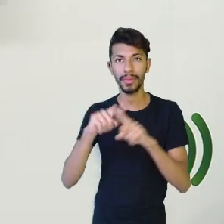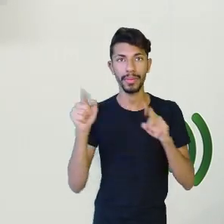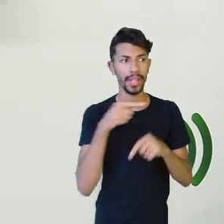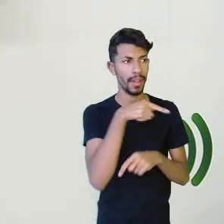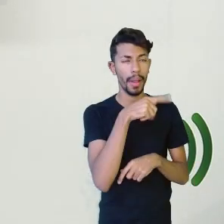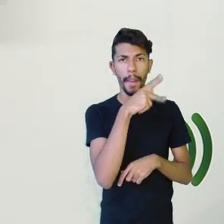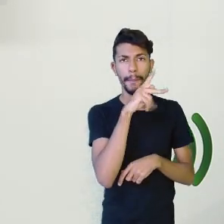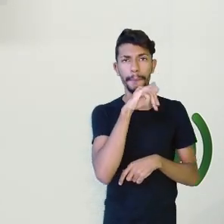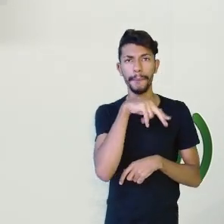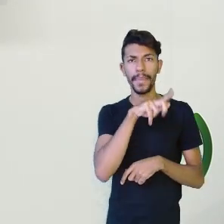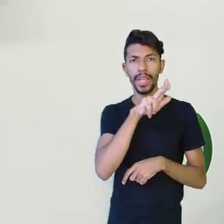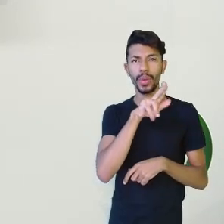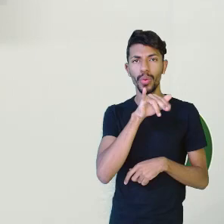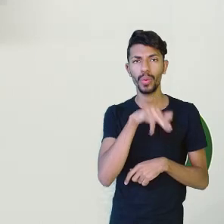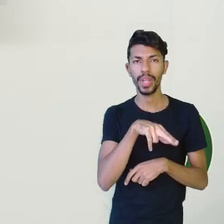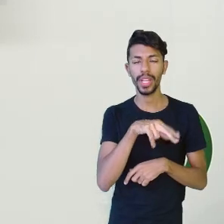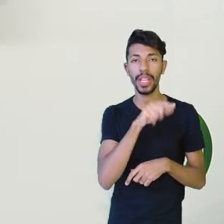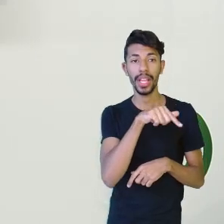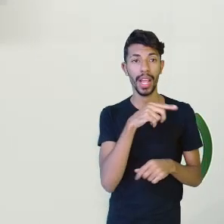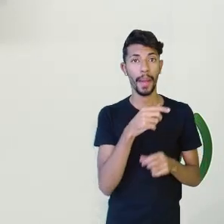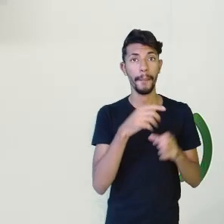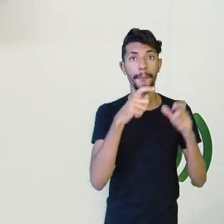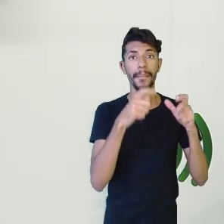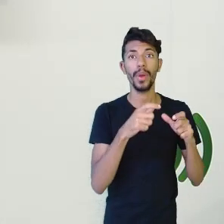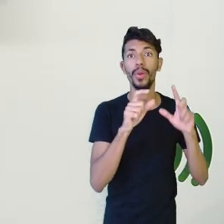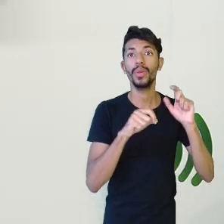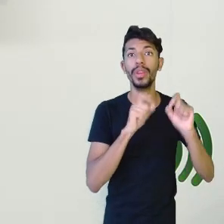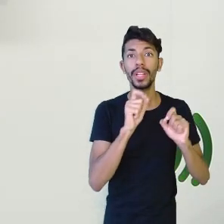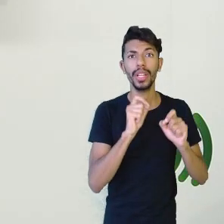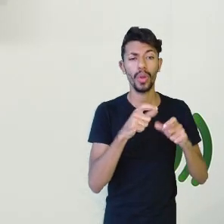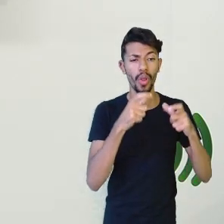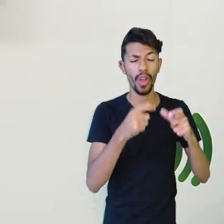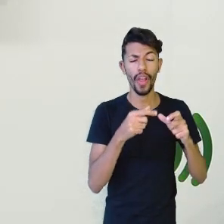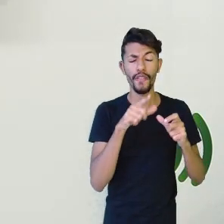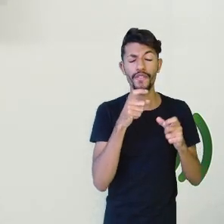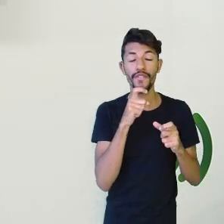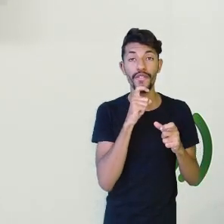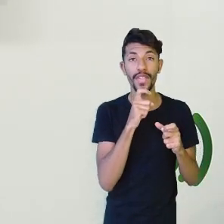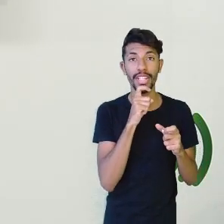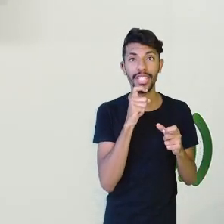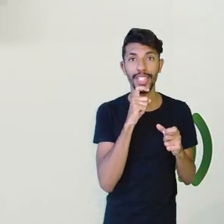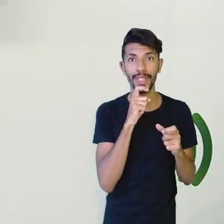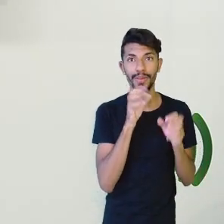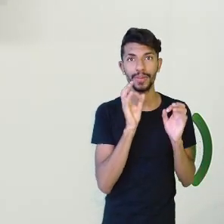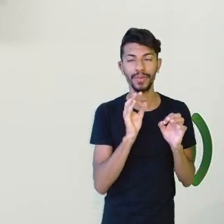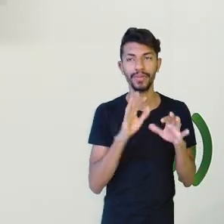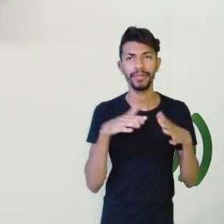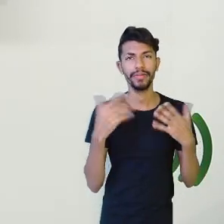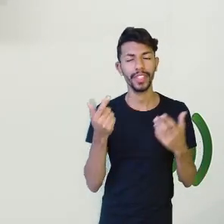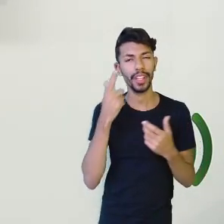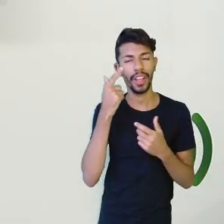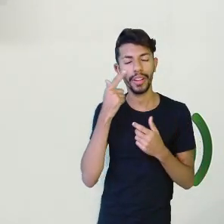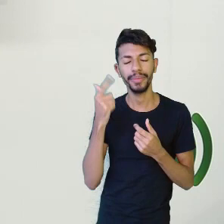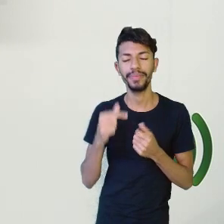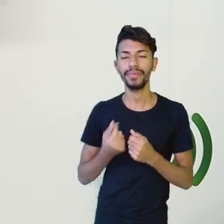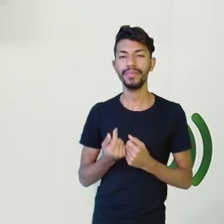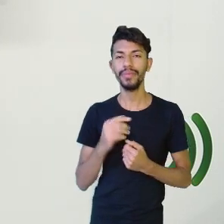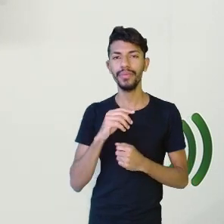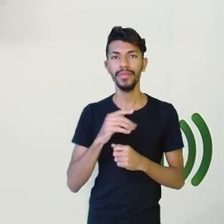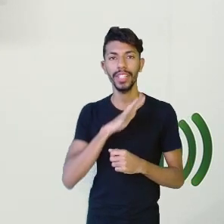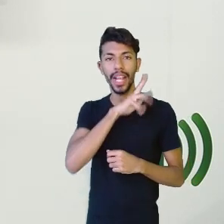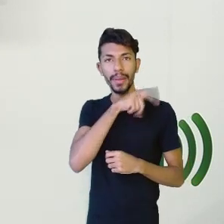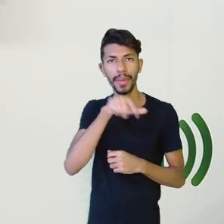nos polos da Terra, nos extremos, nas extremidades do nosso planeta. As aves, elas têm uma grande